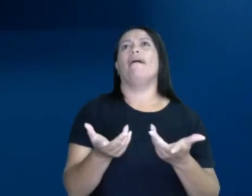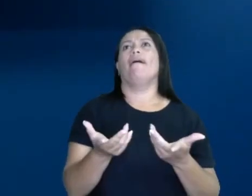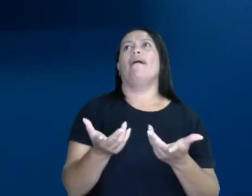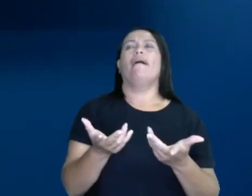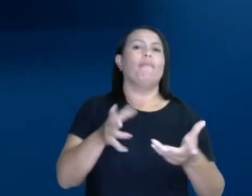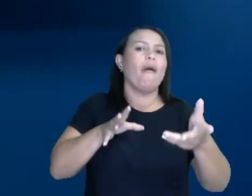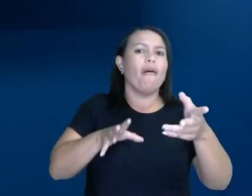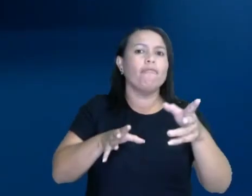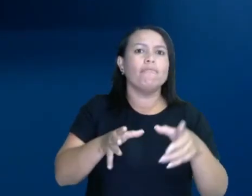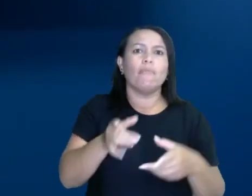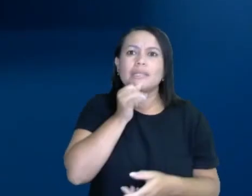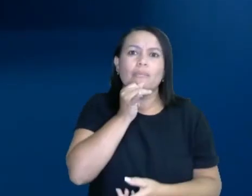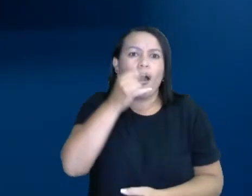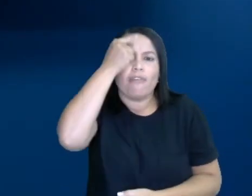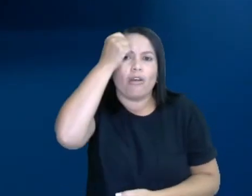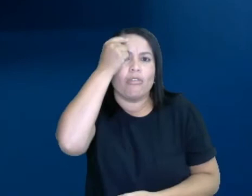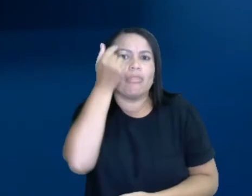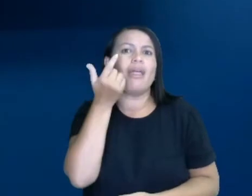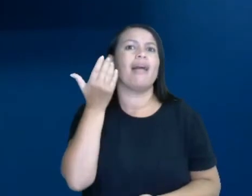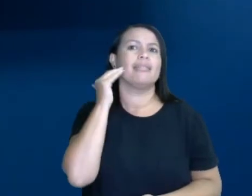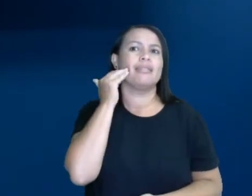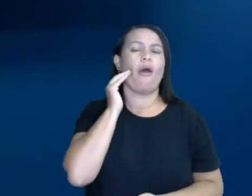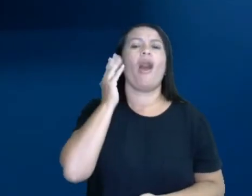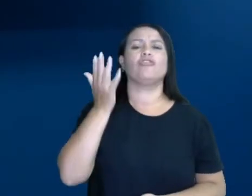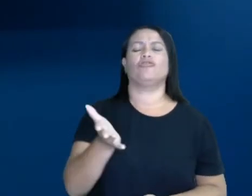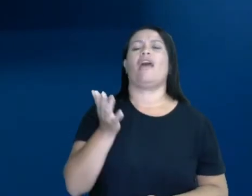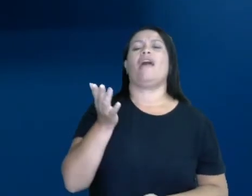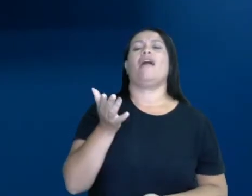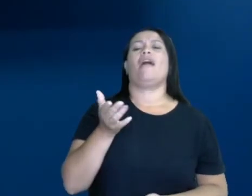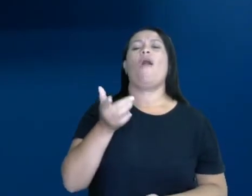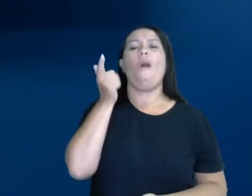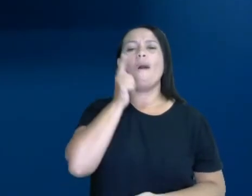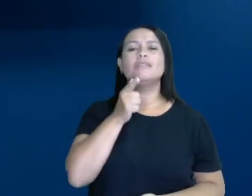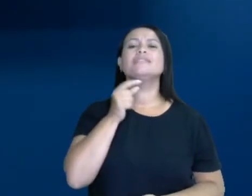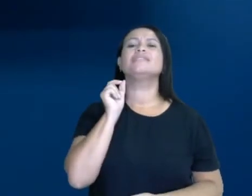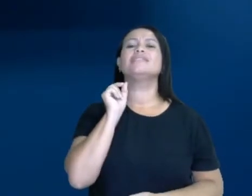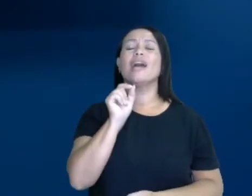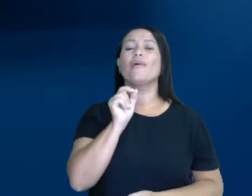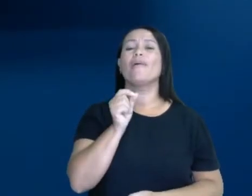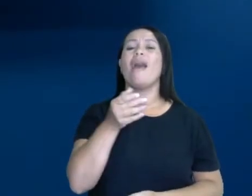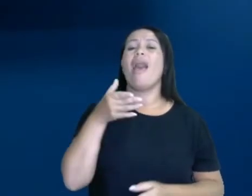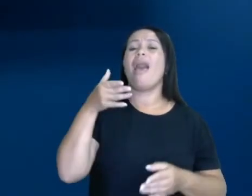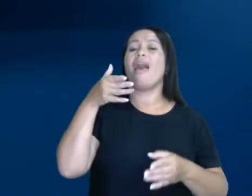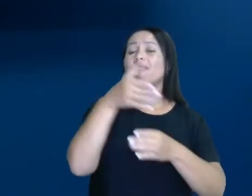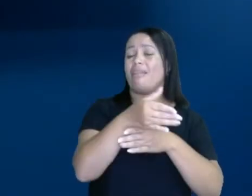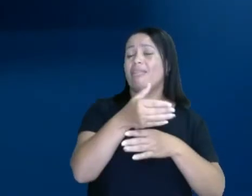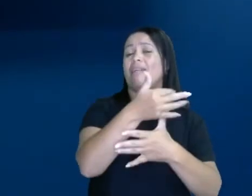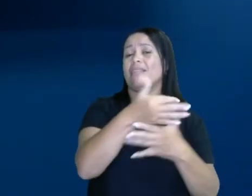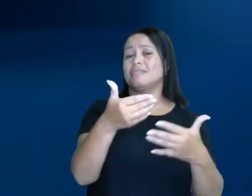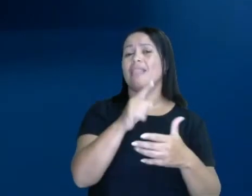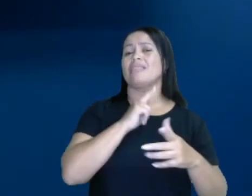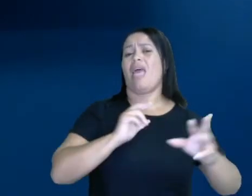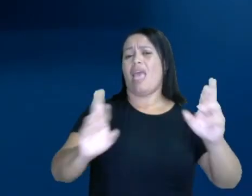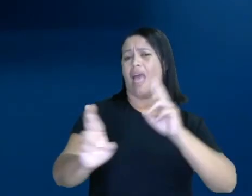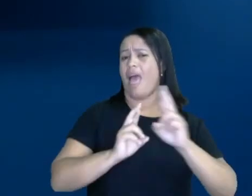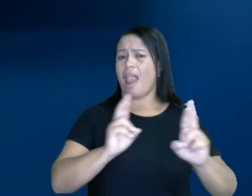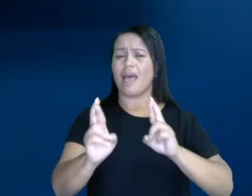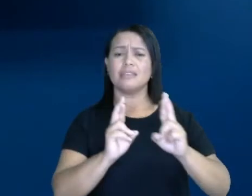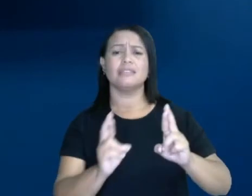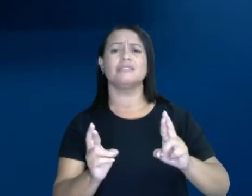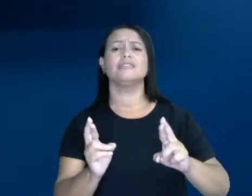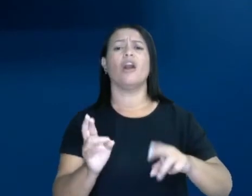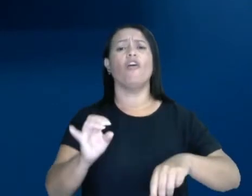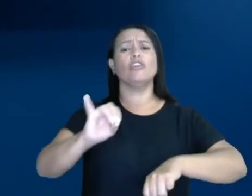assim regressam às suas cidades e investem, né, nessa cidade. Então tem toda a relação aí entre fortalecer o